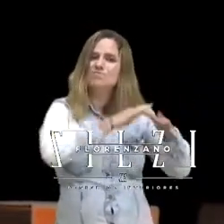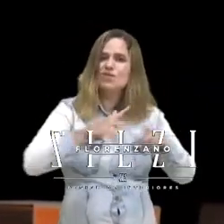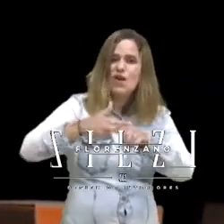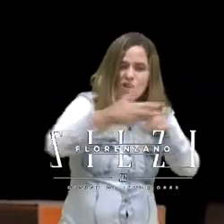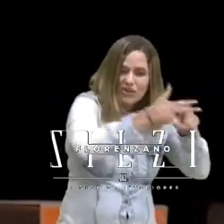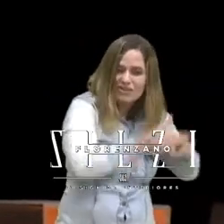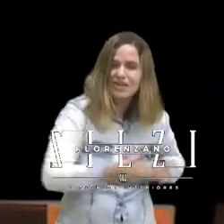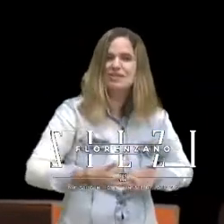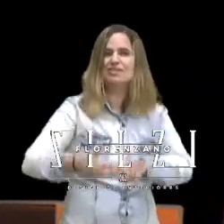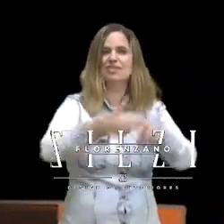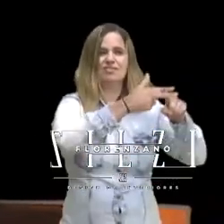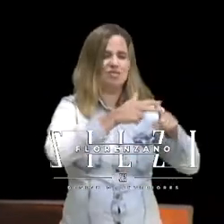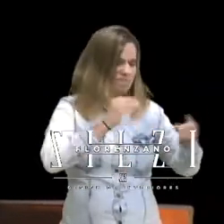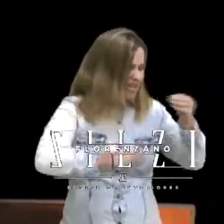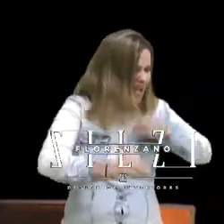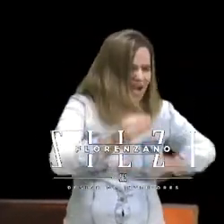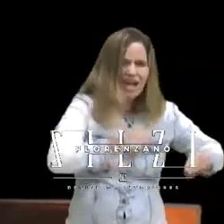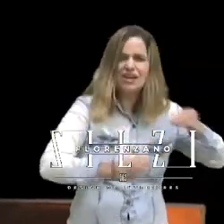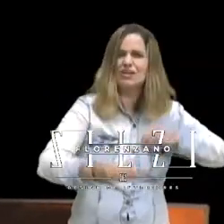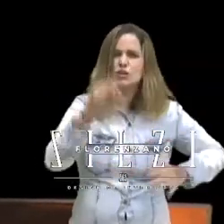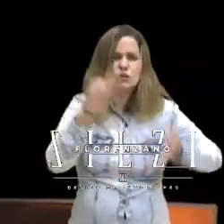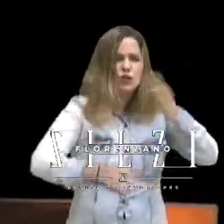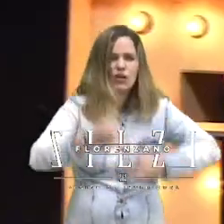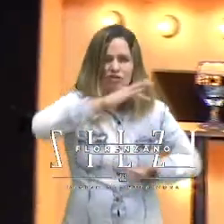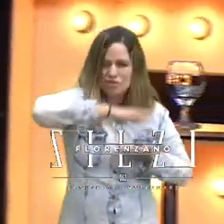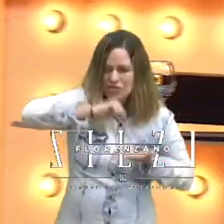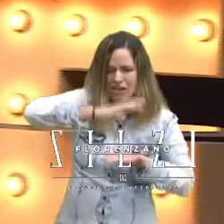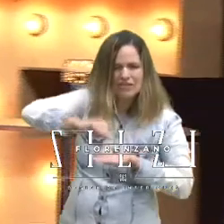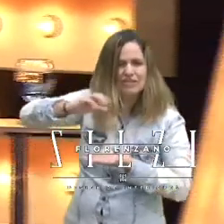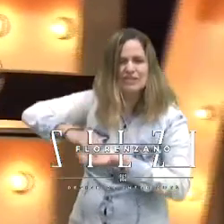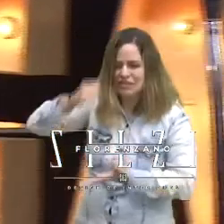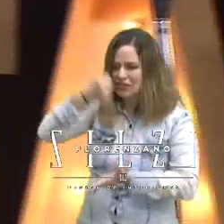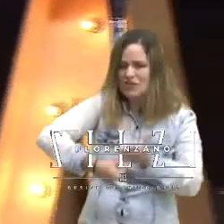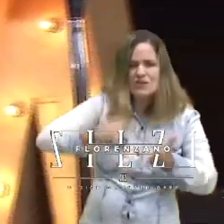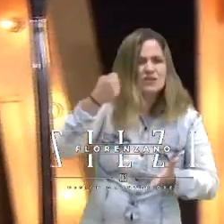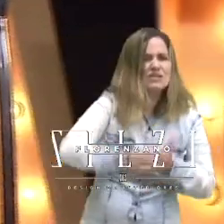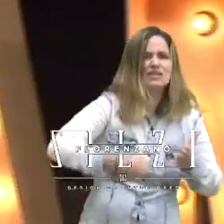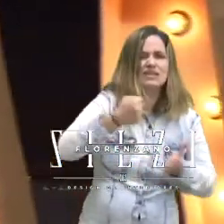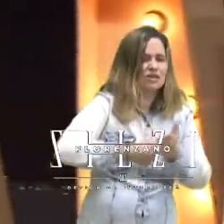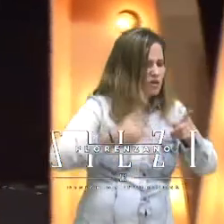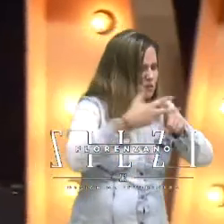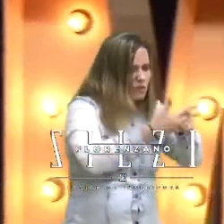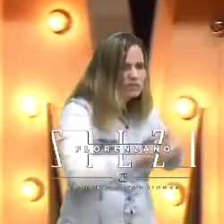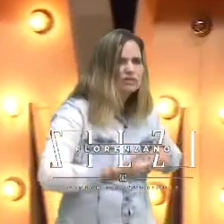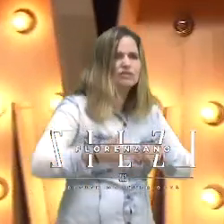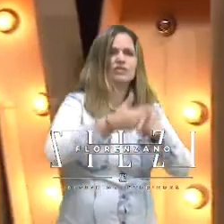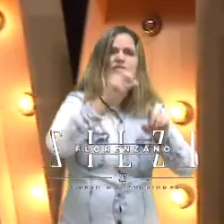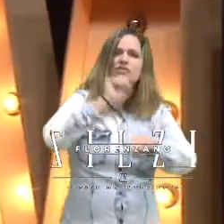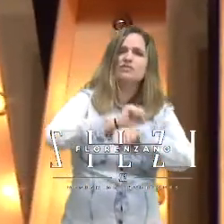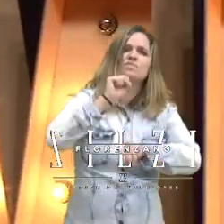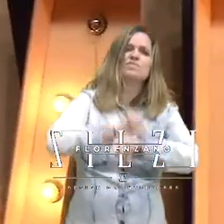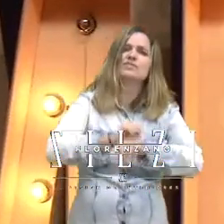pecado, o fracasso, a dor e a luta, dando a você a superabundância da esperança e de um testemunho